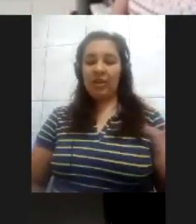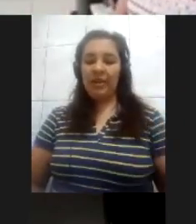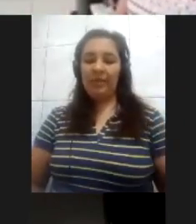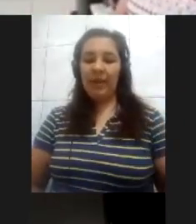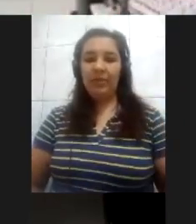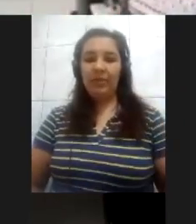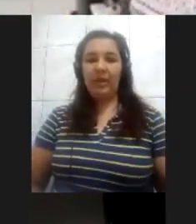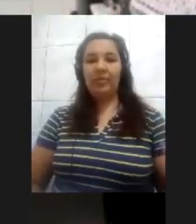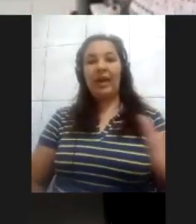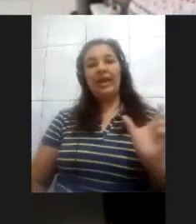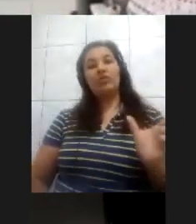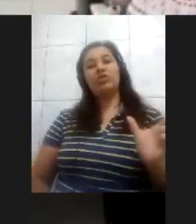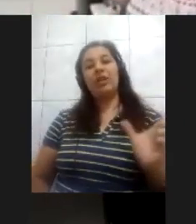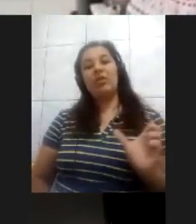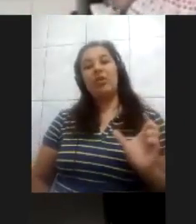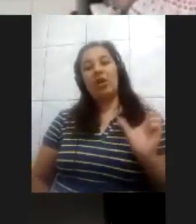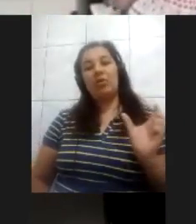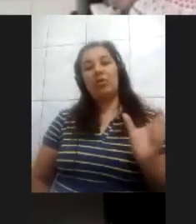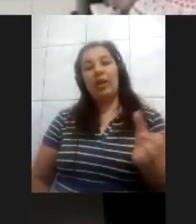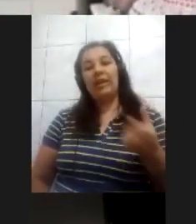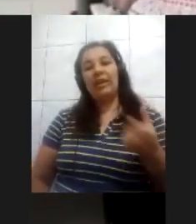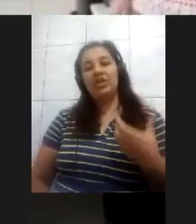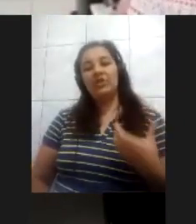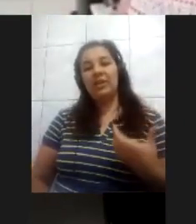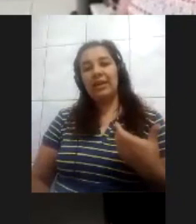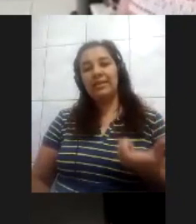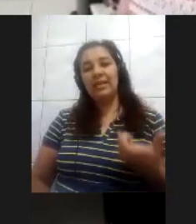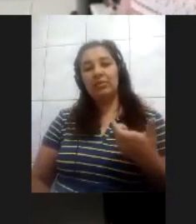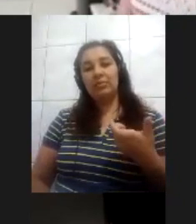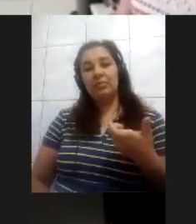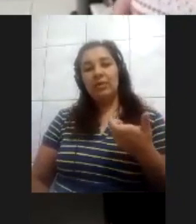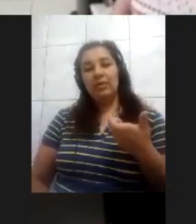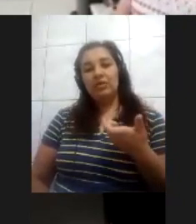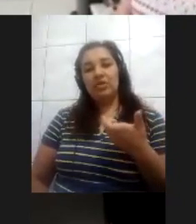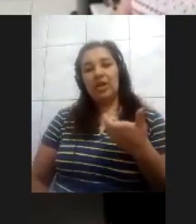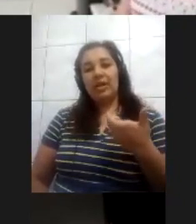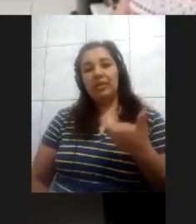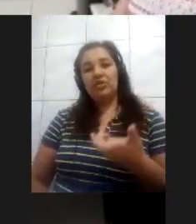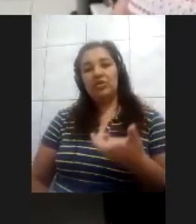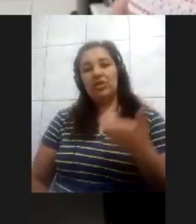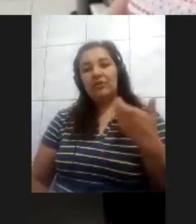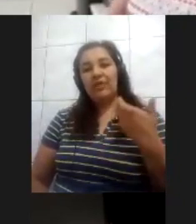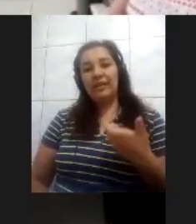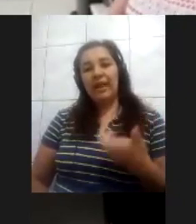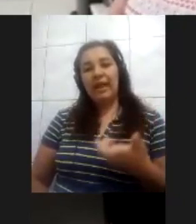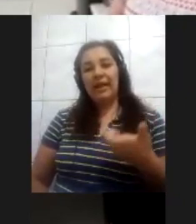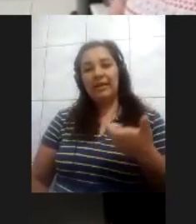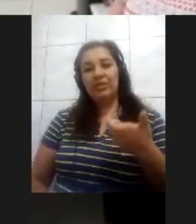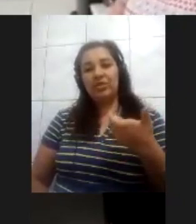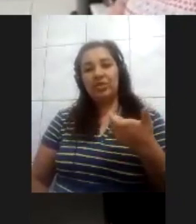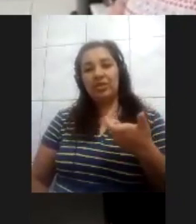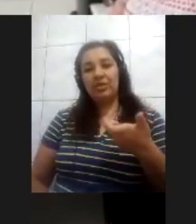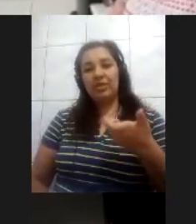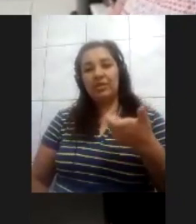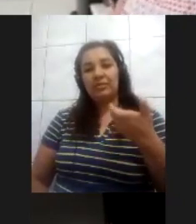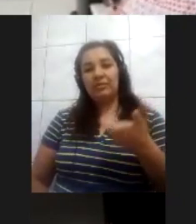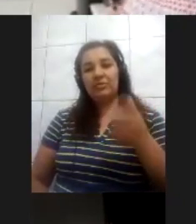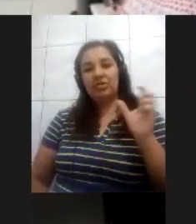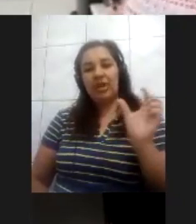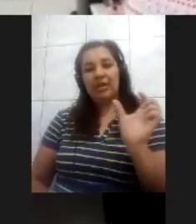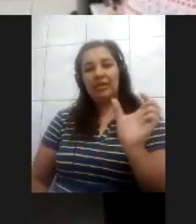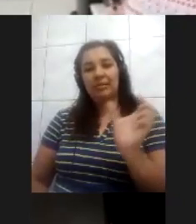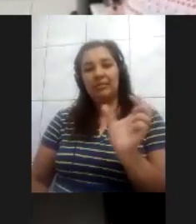manuseamento de alimento, né? Aí eu já coloco a identificação já de validade.